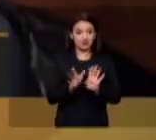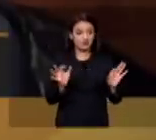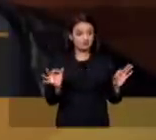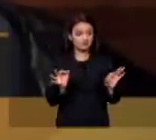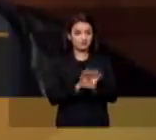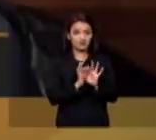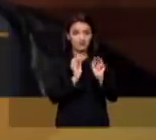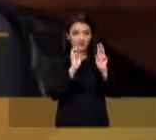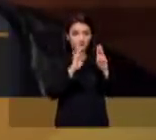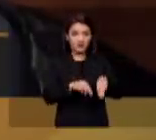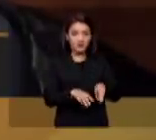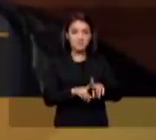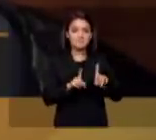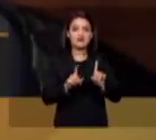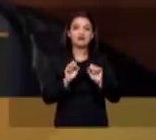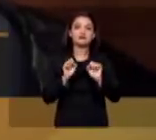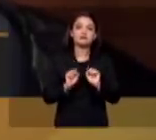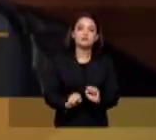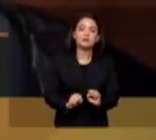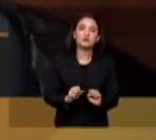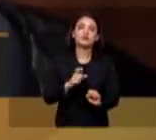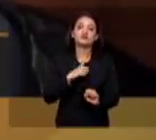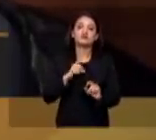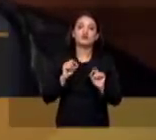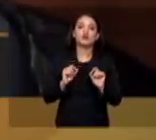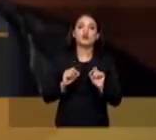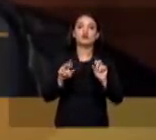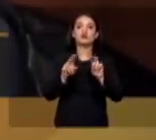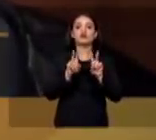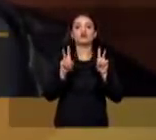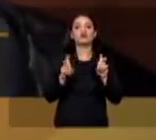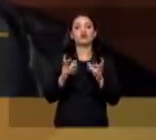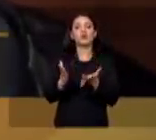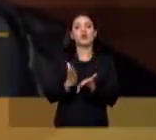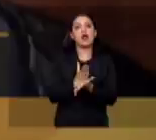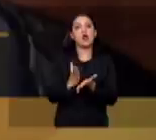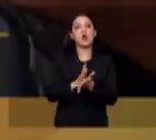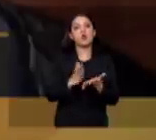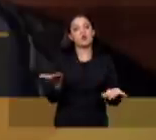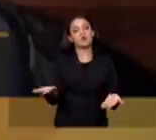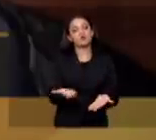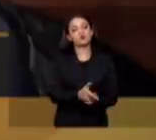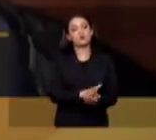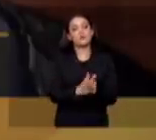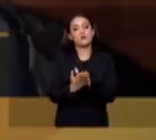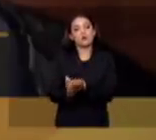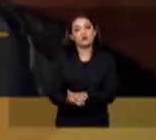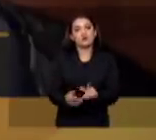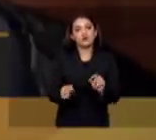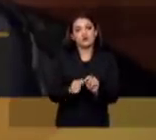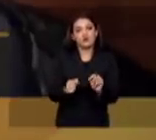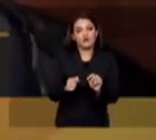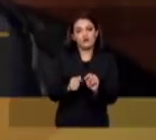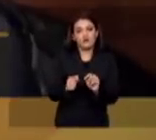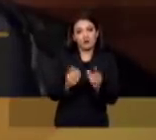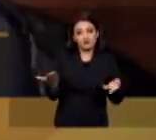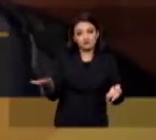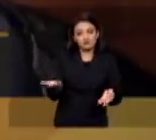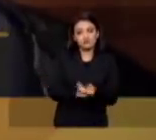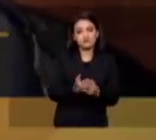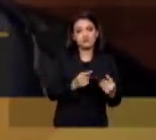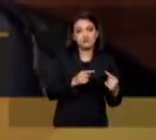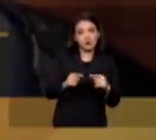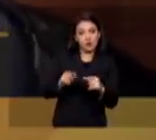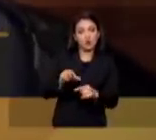julgado, somente poderão ser implementados em relação a alguns processos ajuizados em favor do paciente, devendo